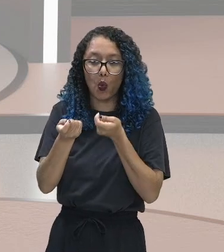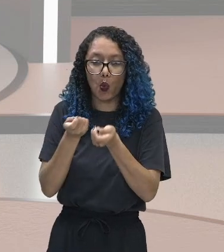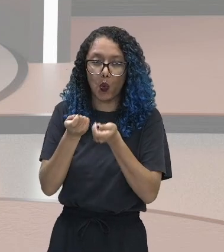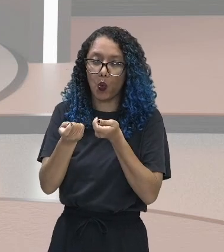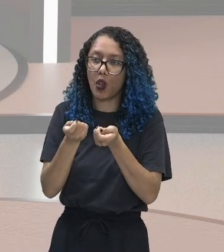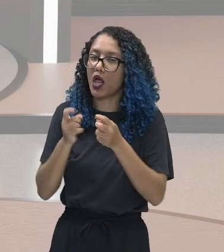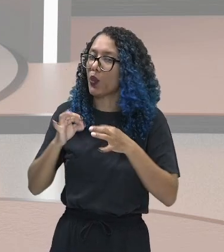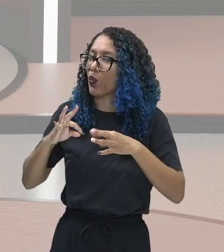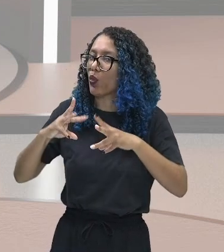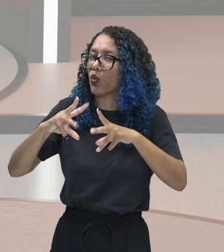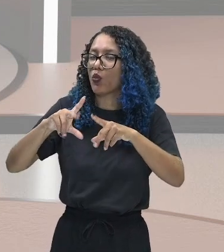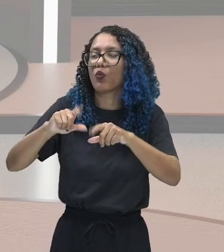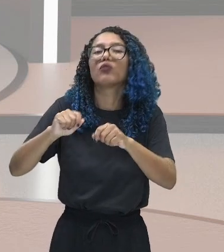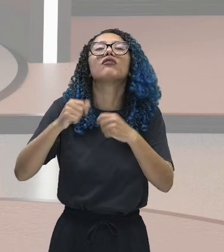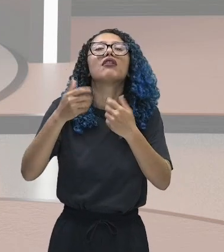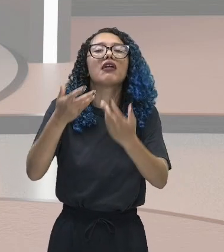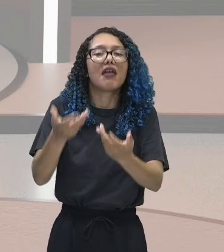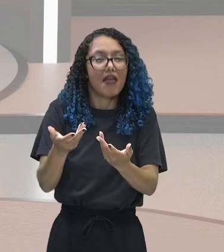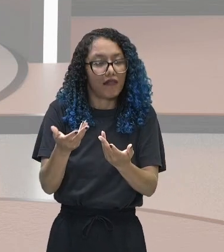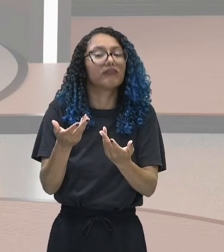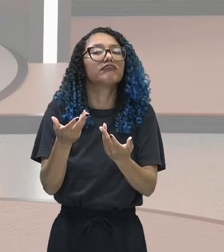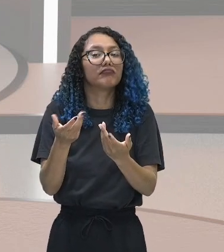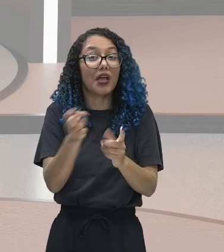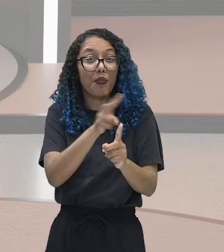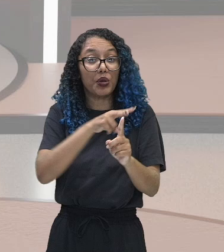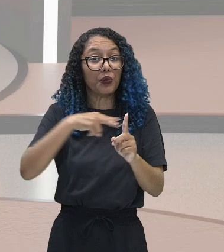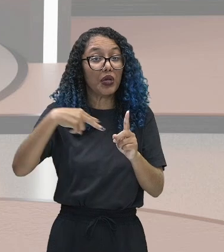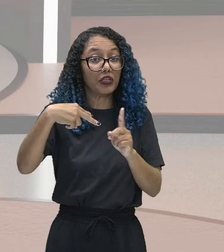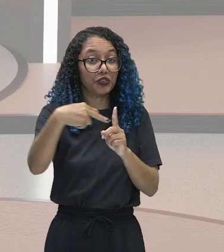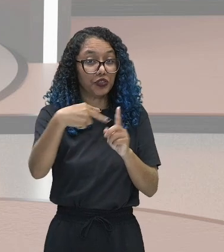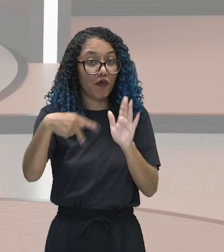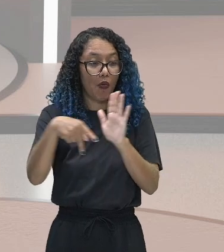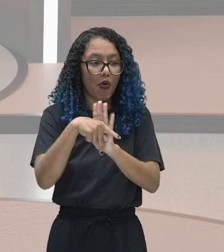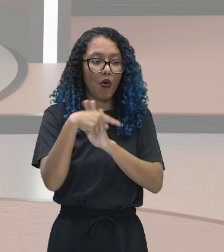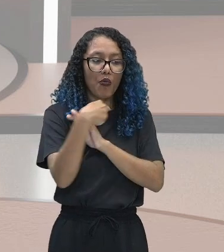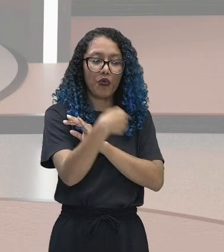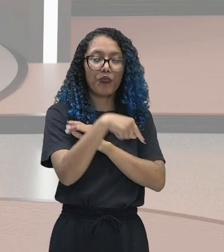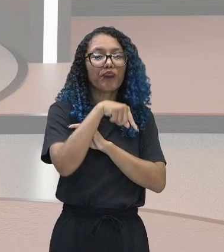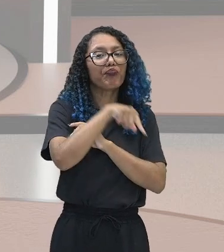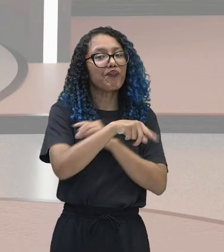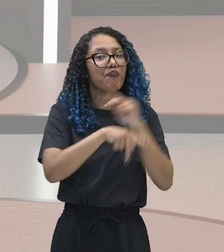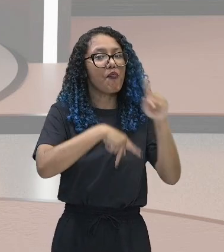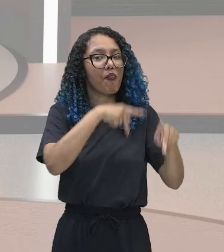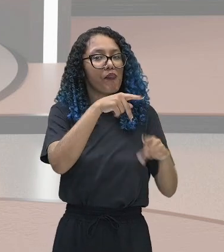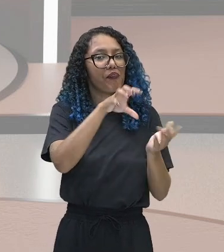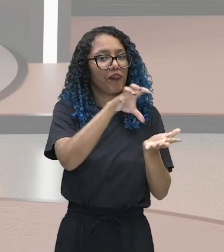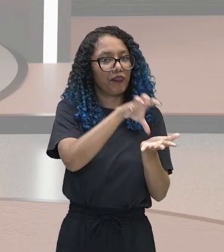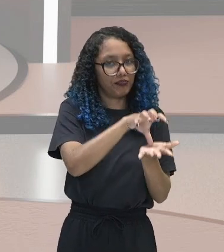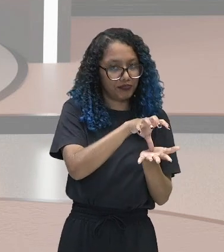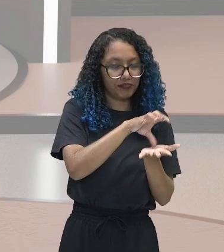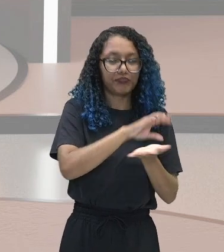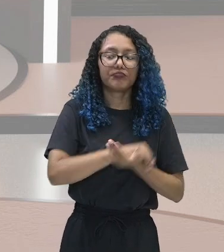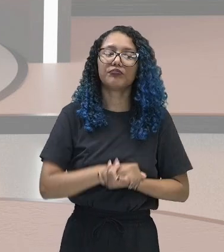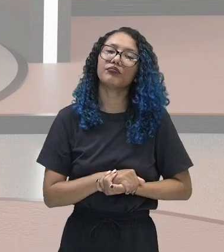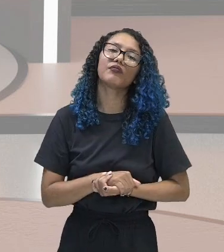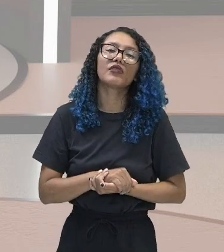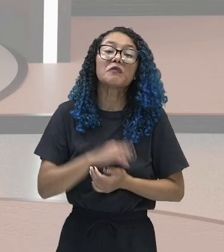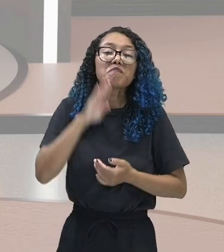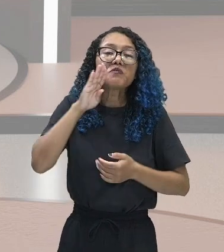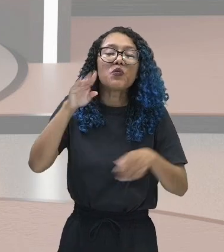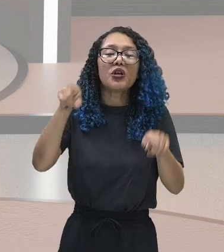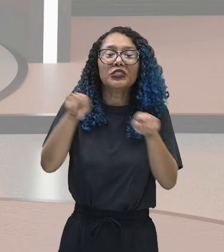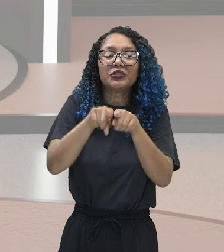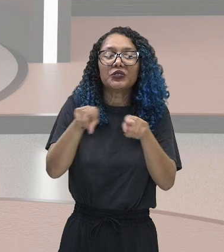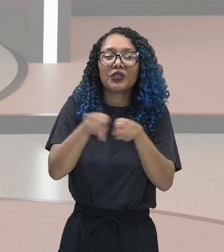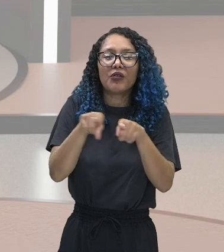a gente tem que ter aí, né, desses persas, ok? E principalmente, né, a partir do momento que esses